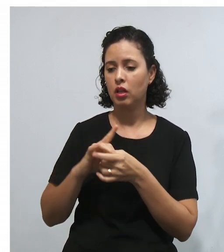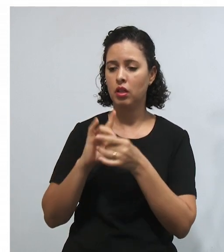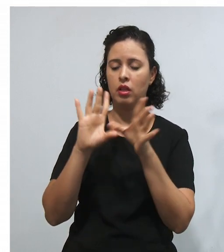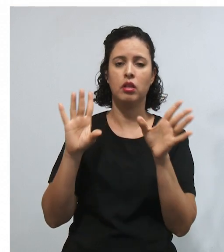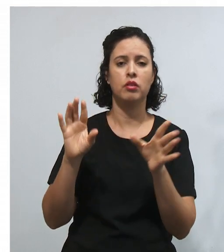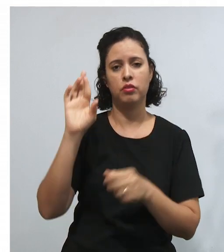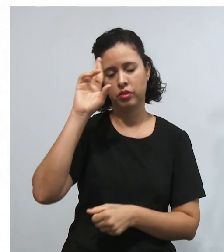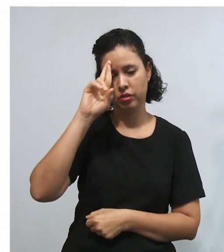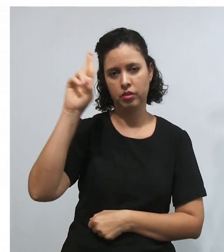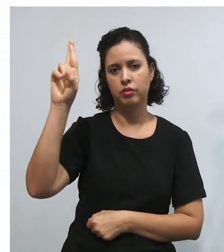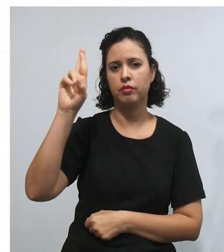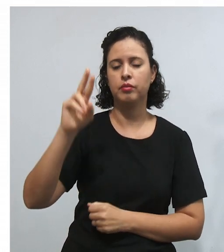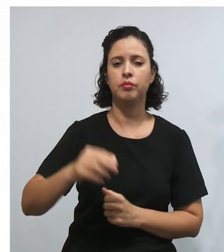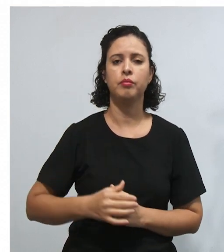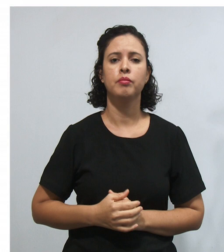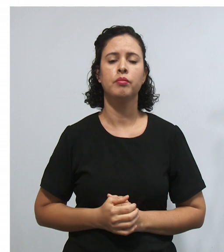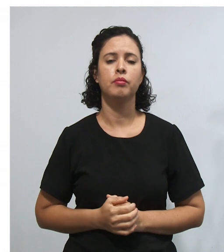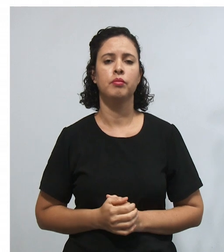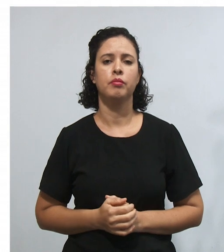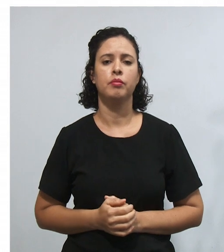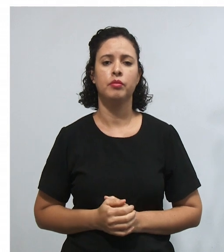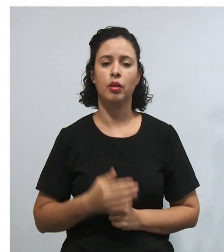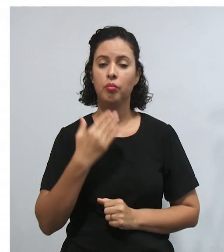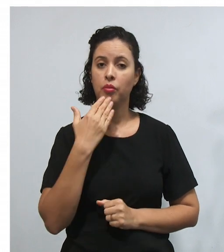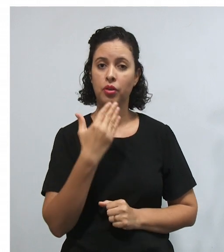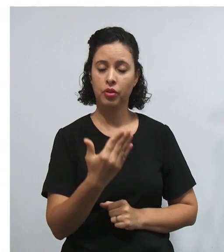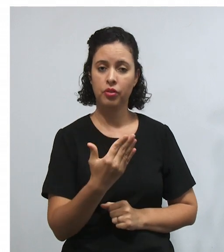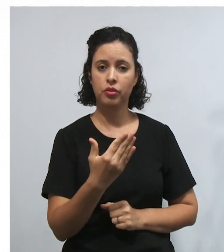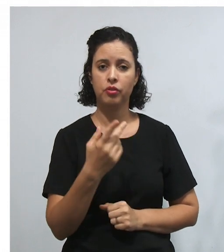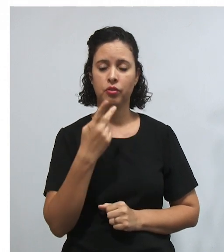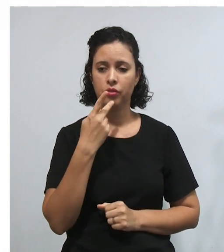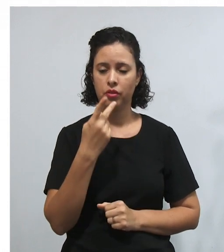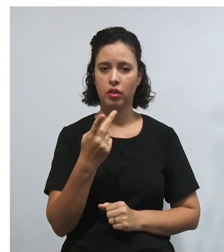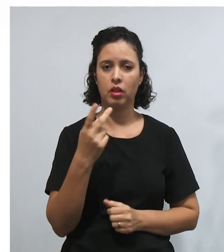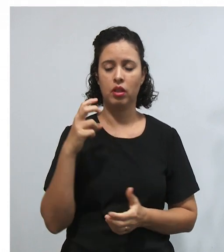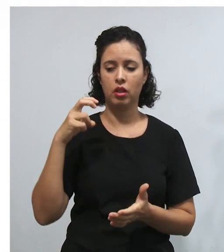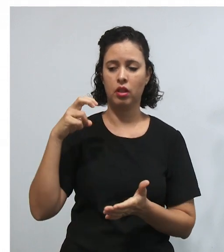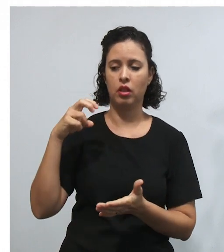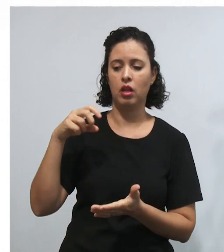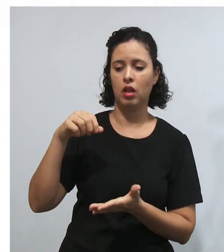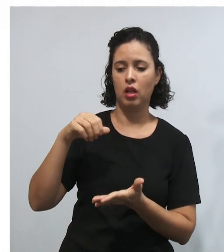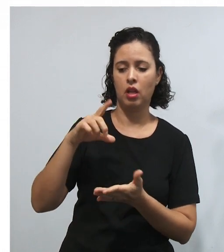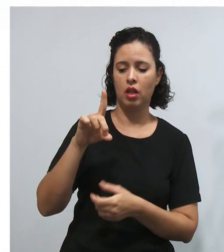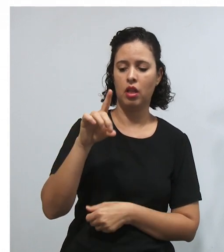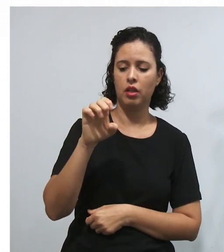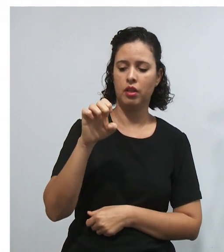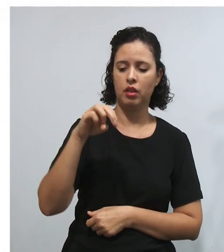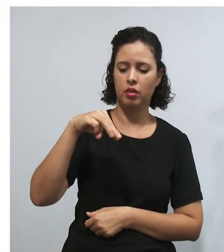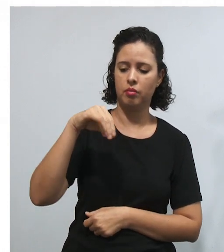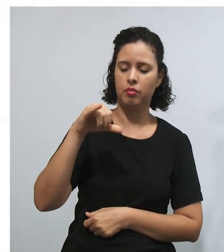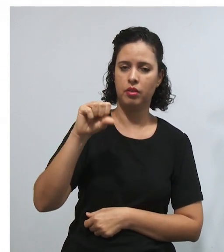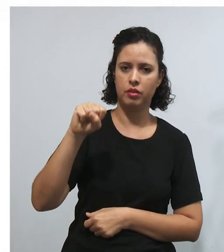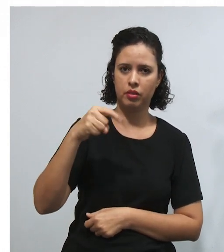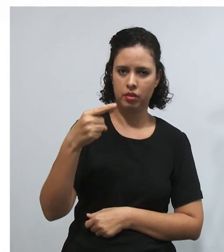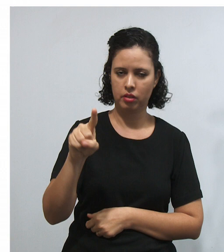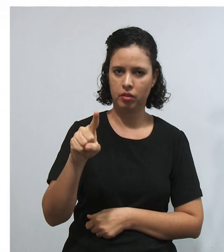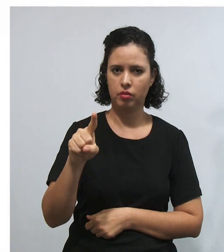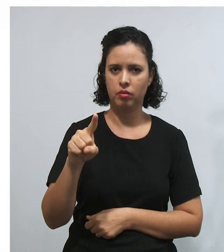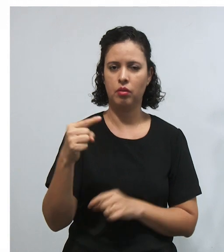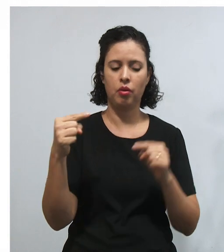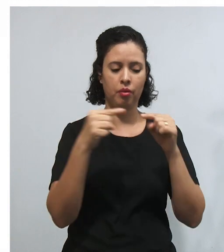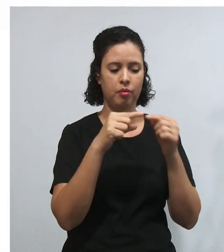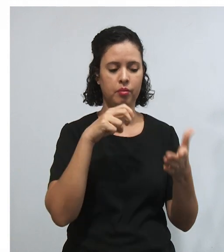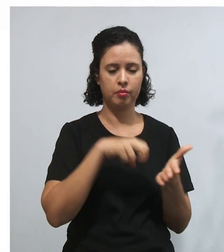de livre nomeação e exoneração, tá? Então, por isso que a gente não fala aqui demissão, tá bom? Porque demissão, de fato, é uma punição,